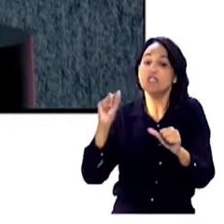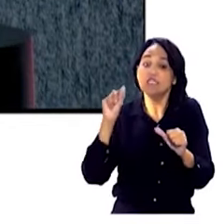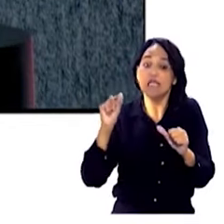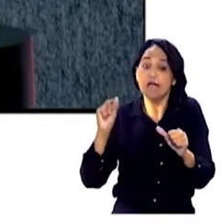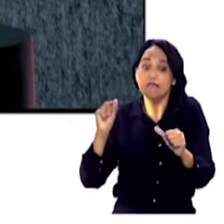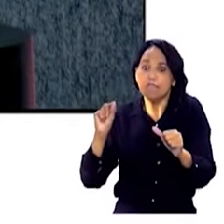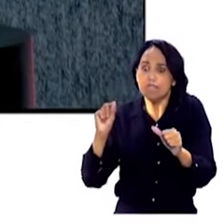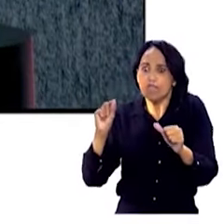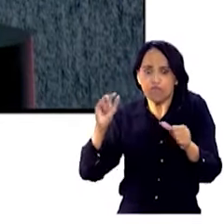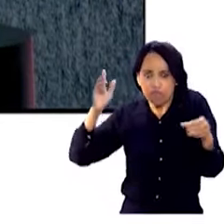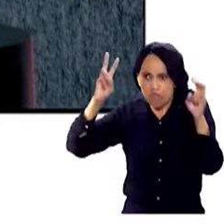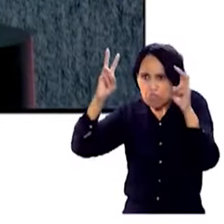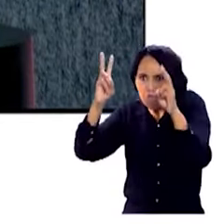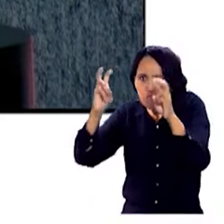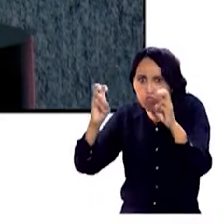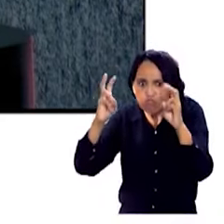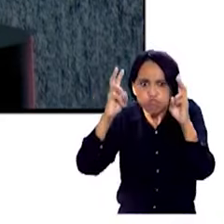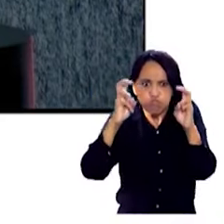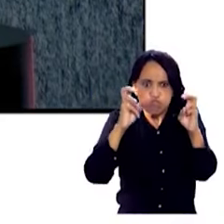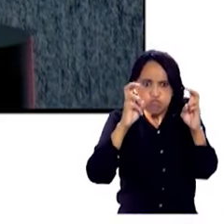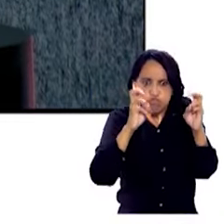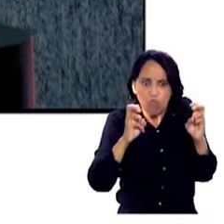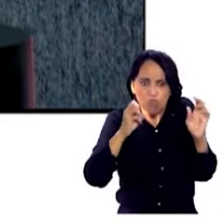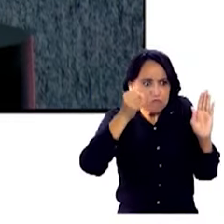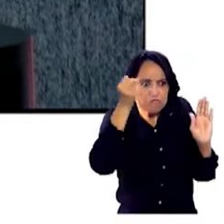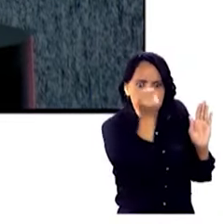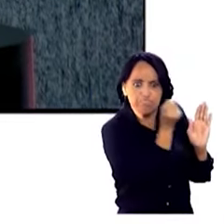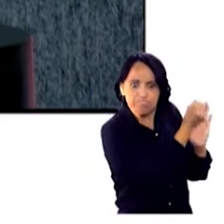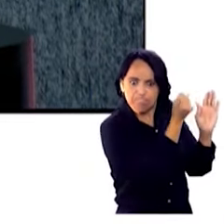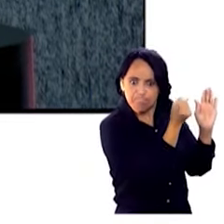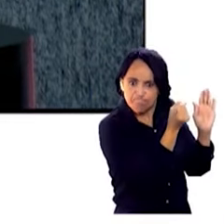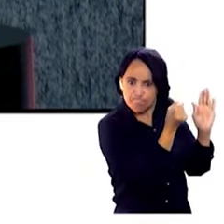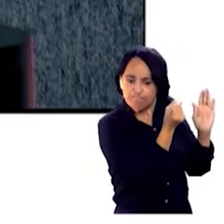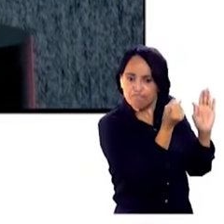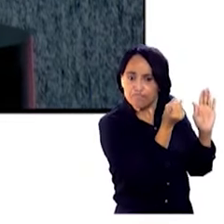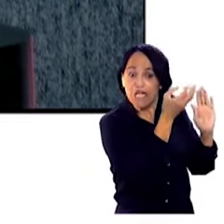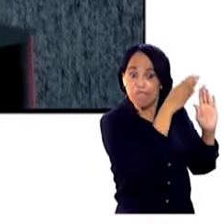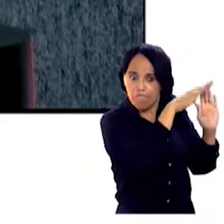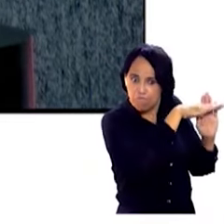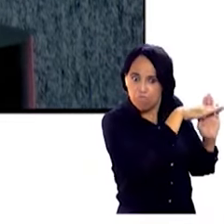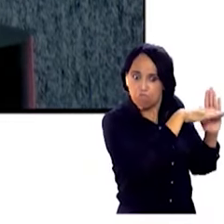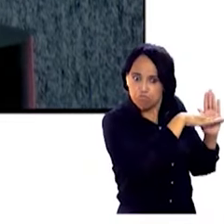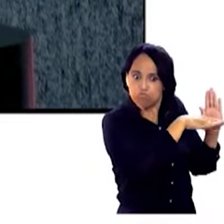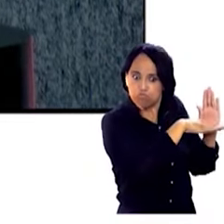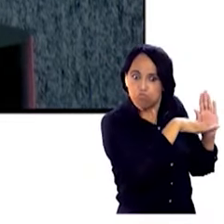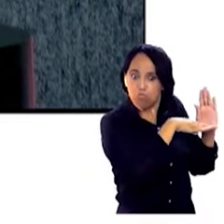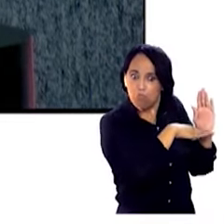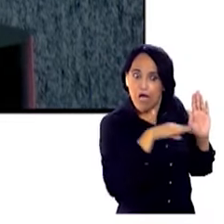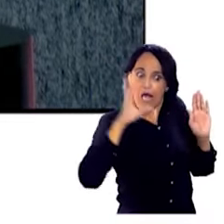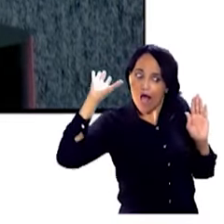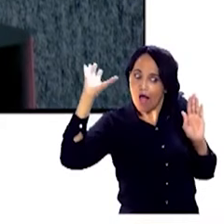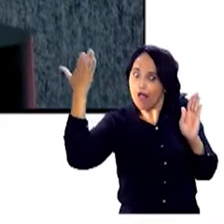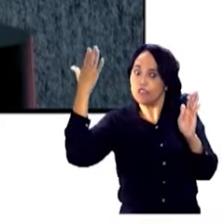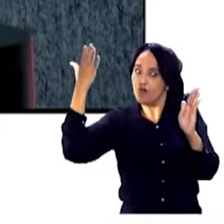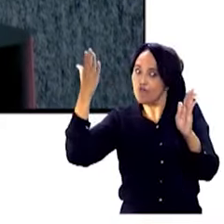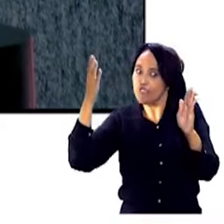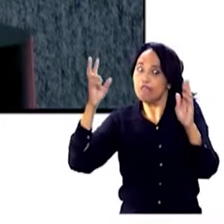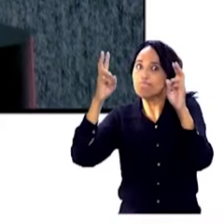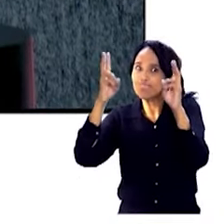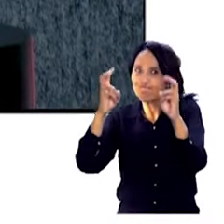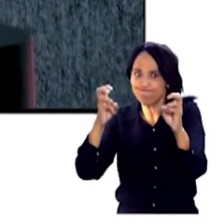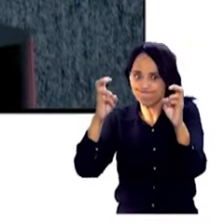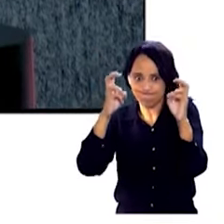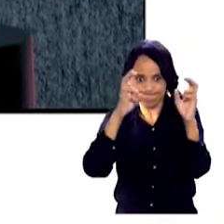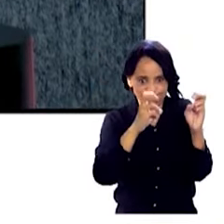emblemáticos e paradigmáticos para a a solução dos problemas do nosso direito antes